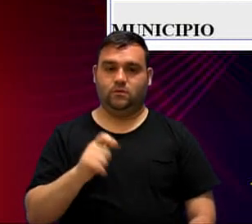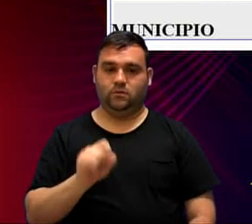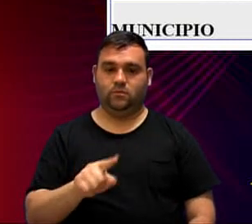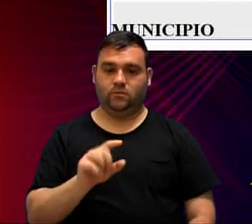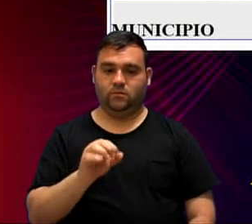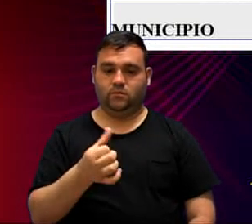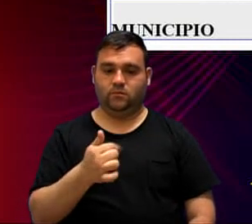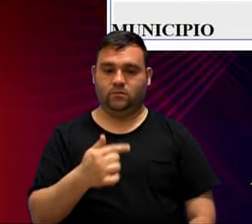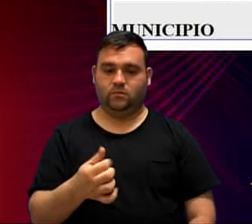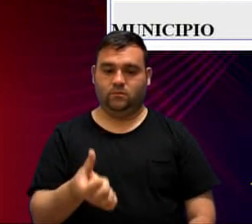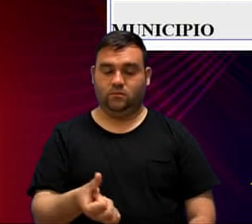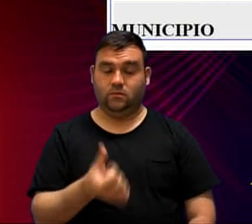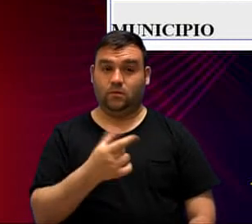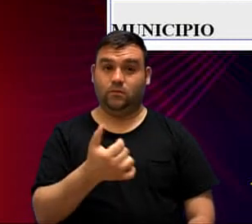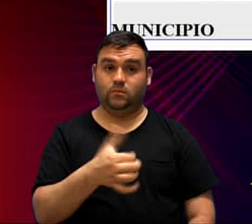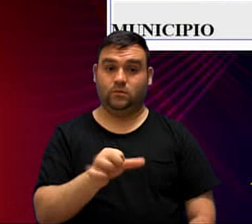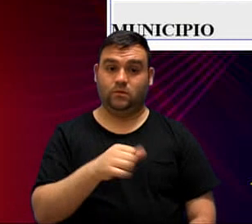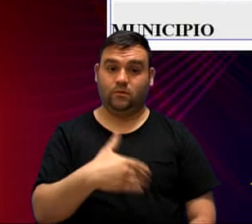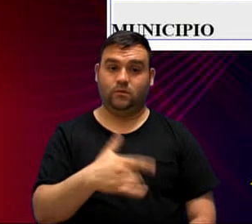329.203.076. 2019,